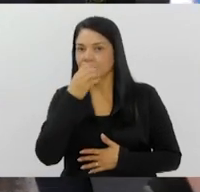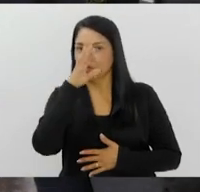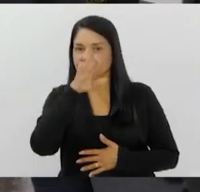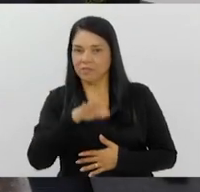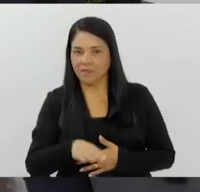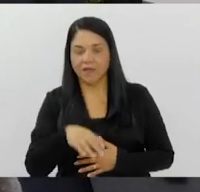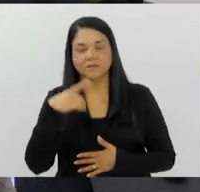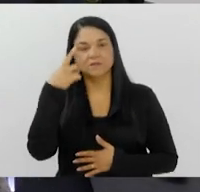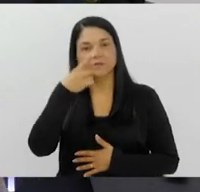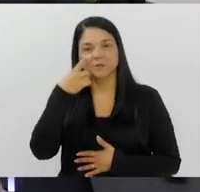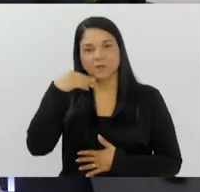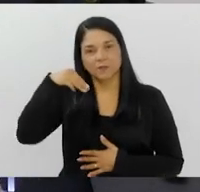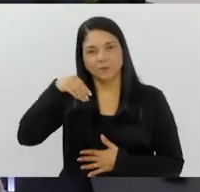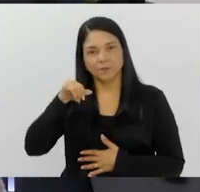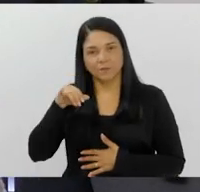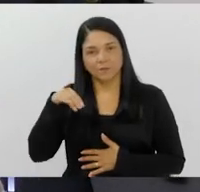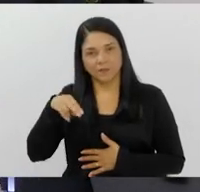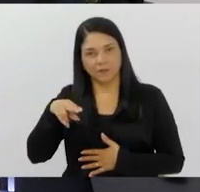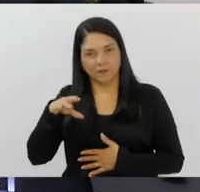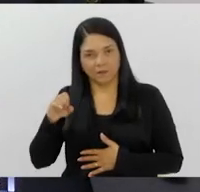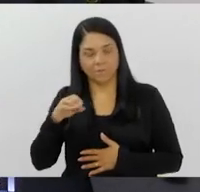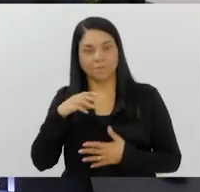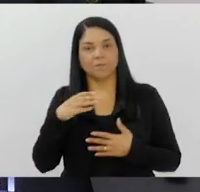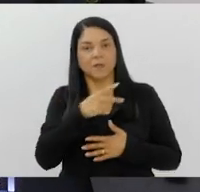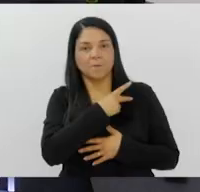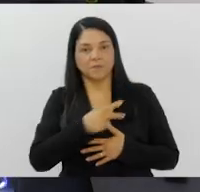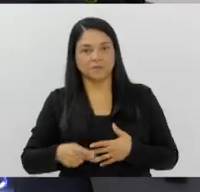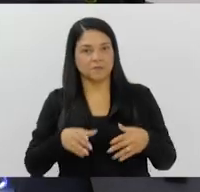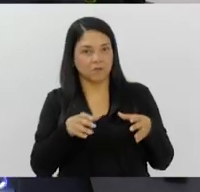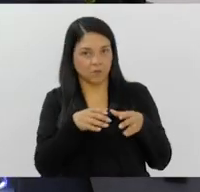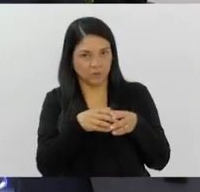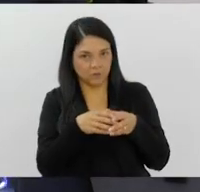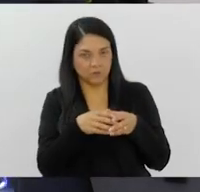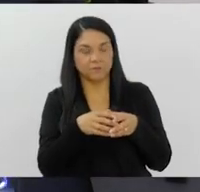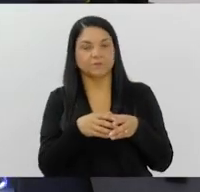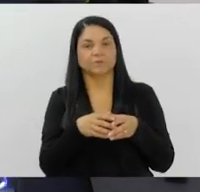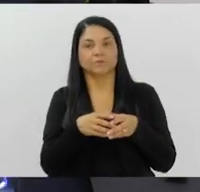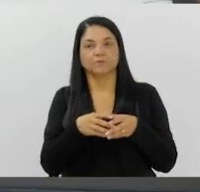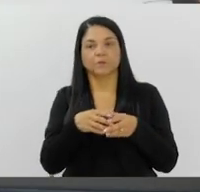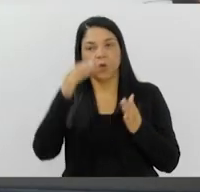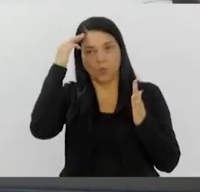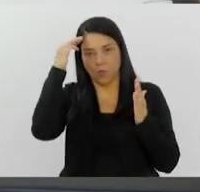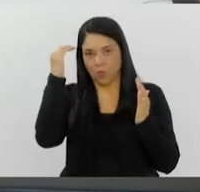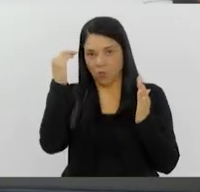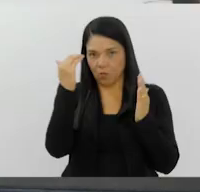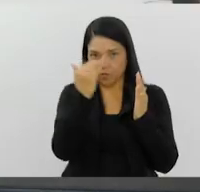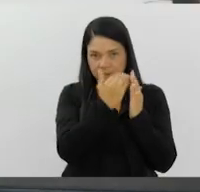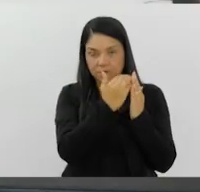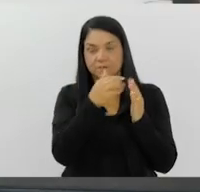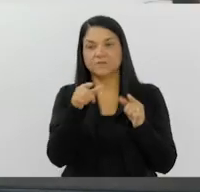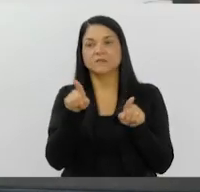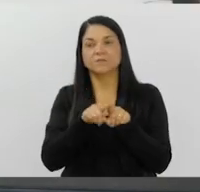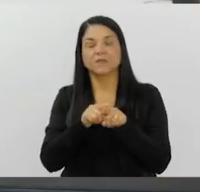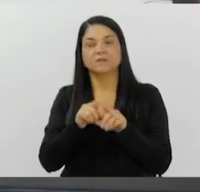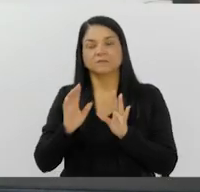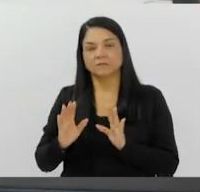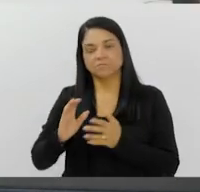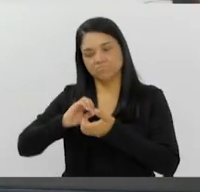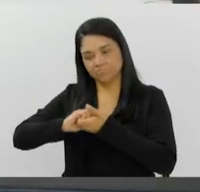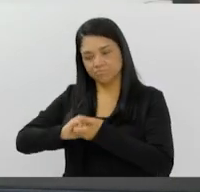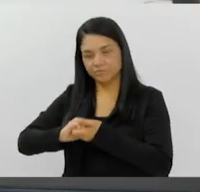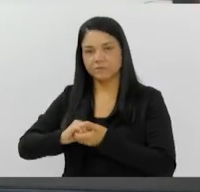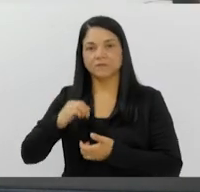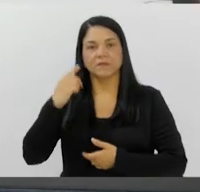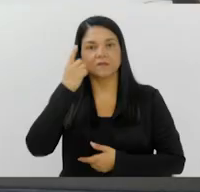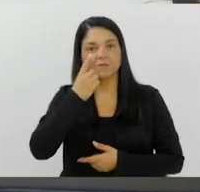Carlos M Presidente dessa comissão quero também saudar a deputada Dani Monteiro